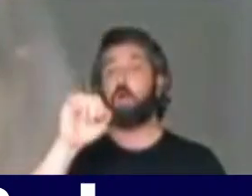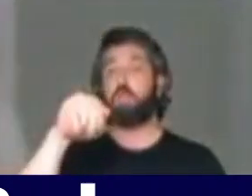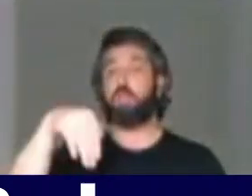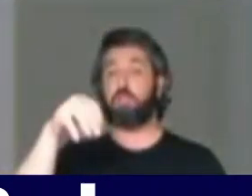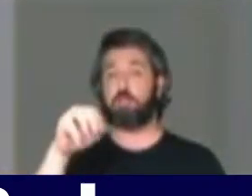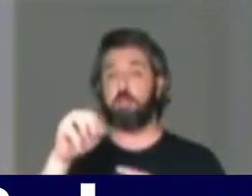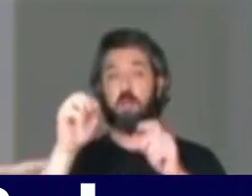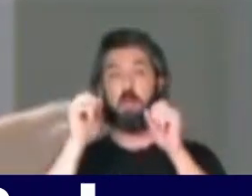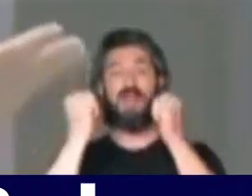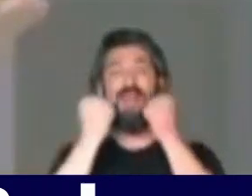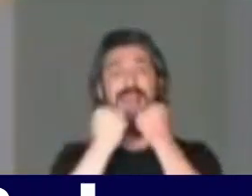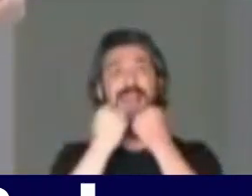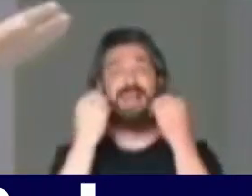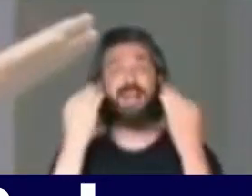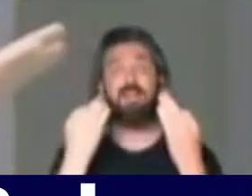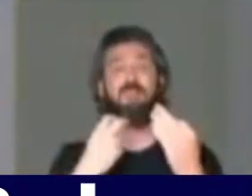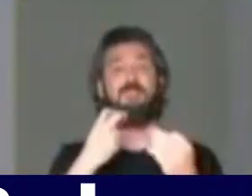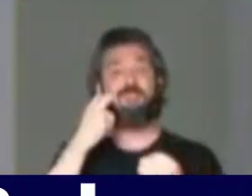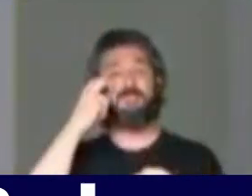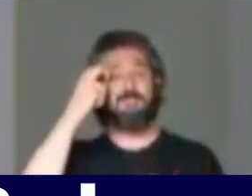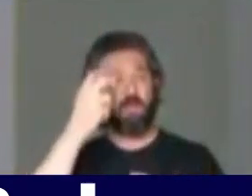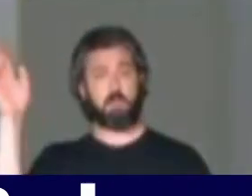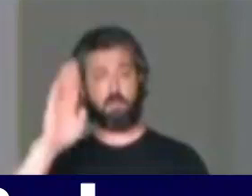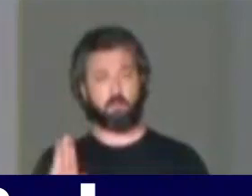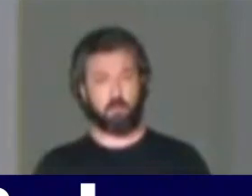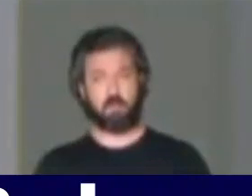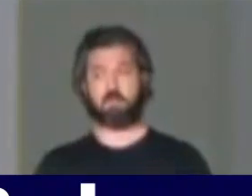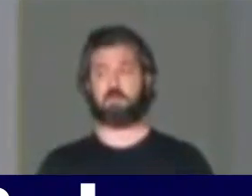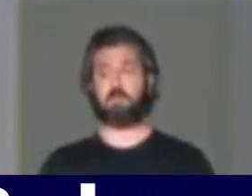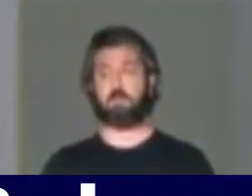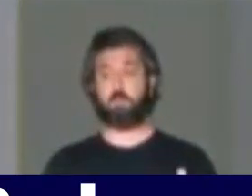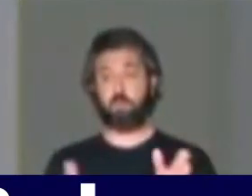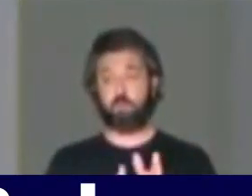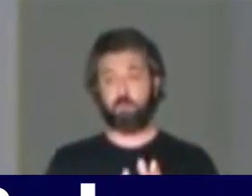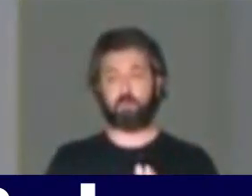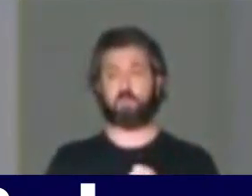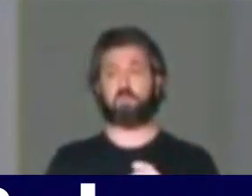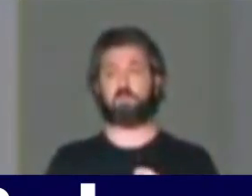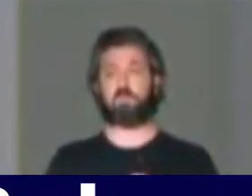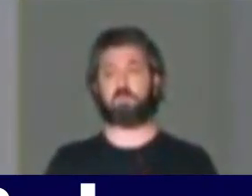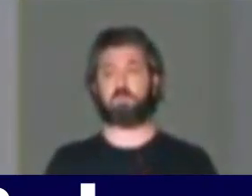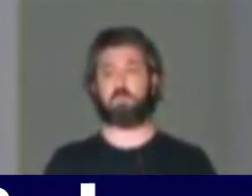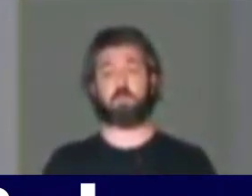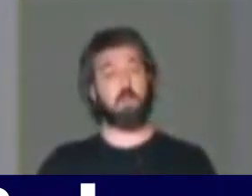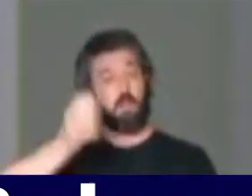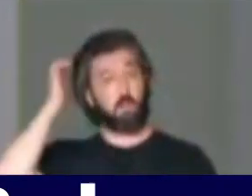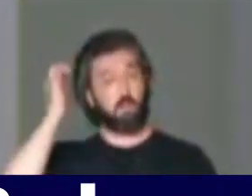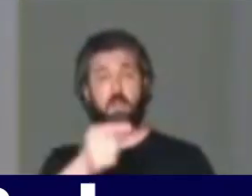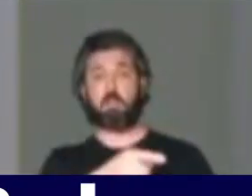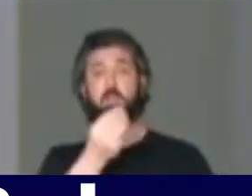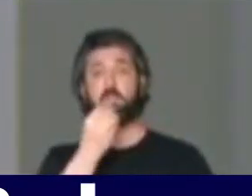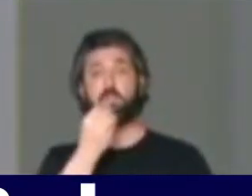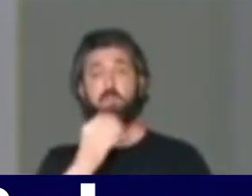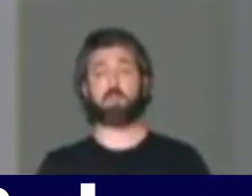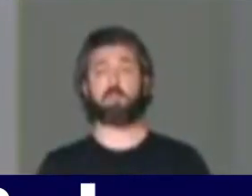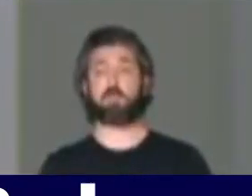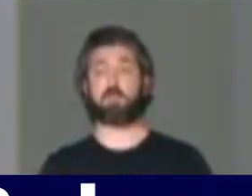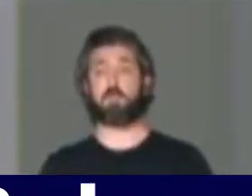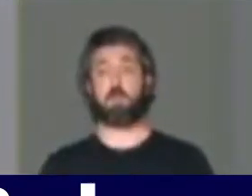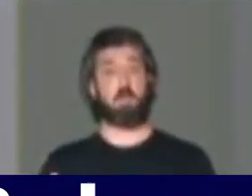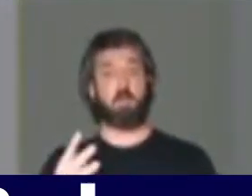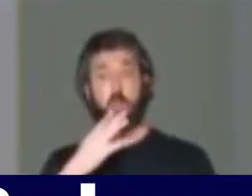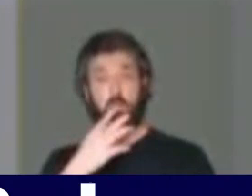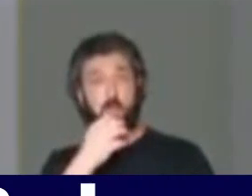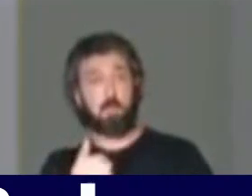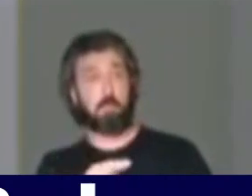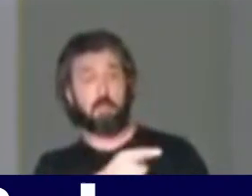explícito. Vergonhoso, deputado Freixo. Por fim, seria bom que o deputado Eduardo Bolsonaro, que deve